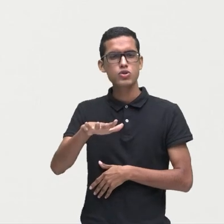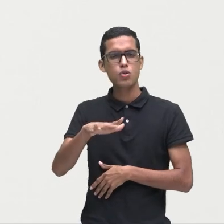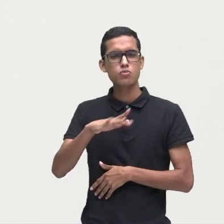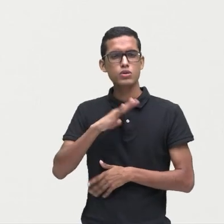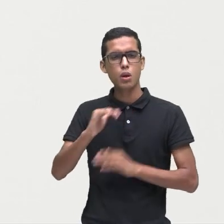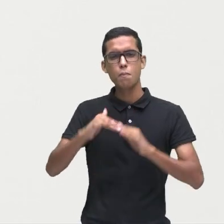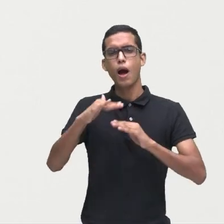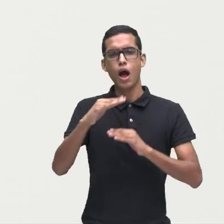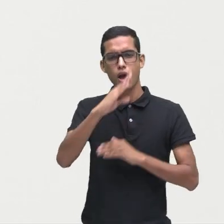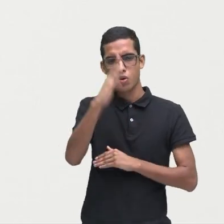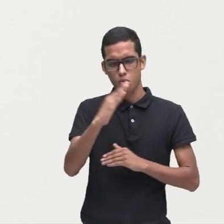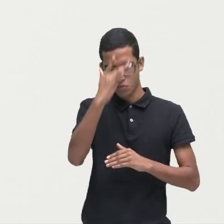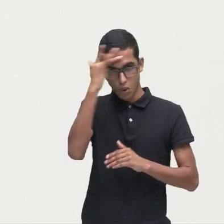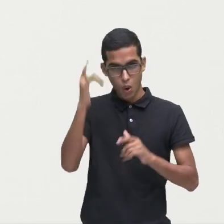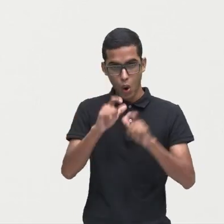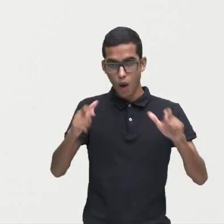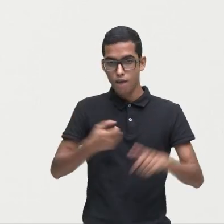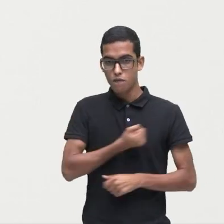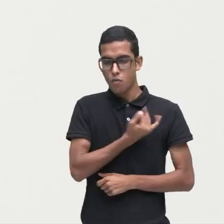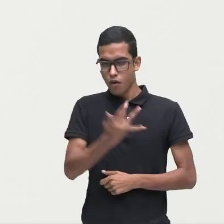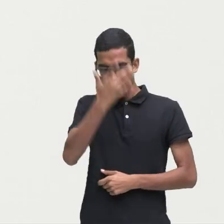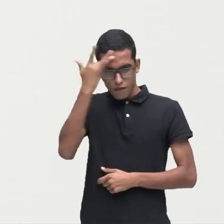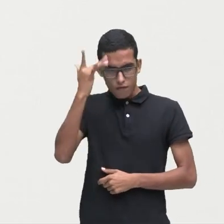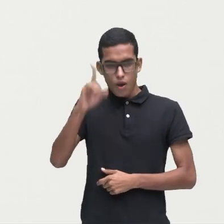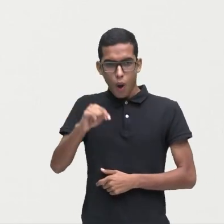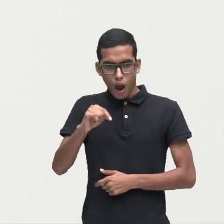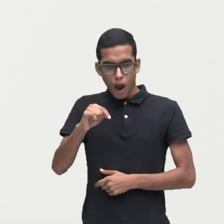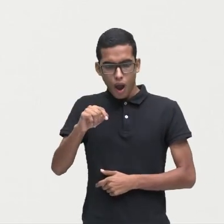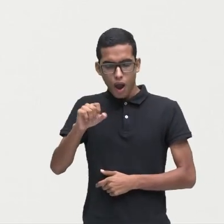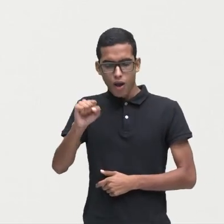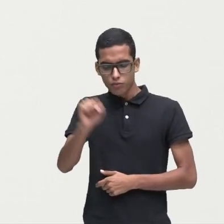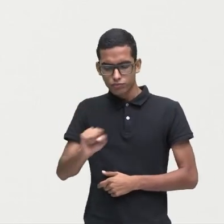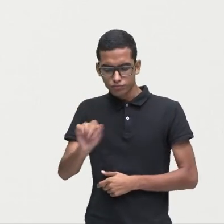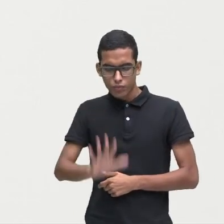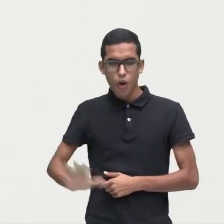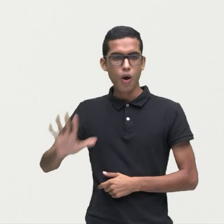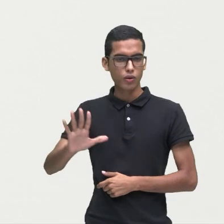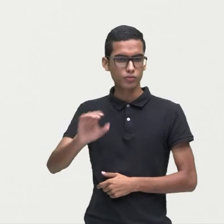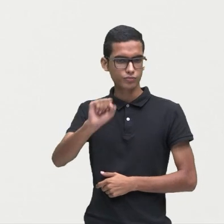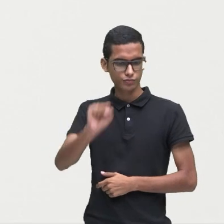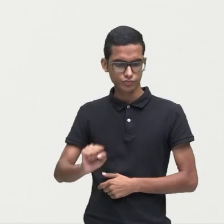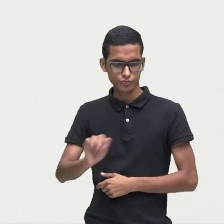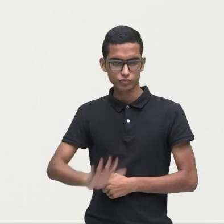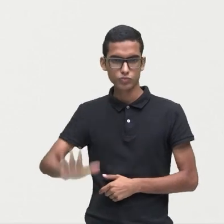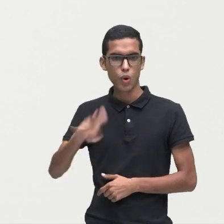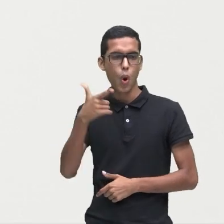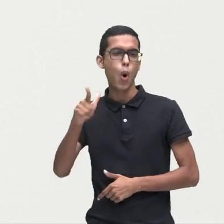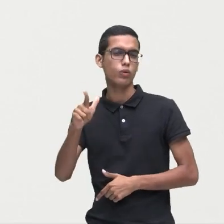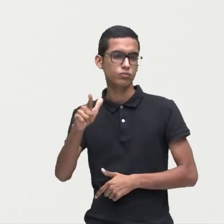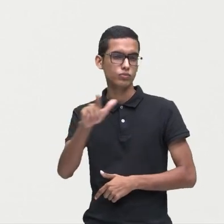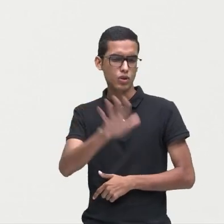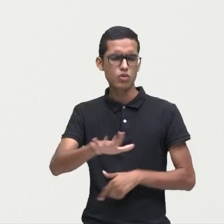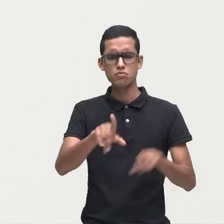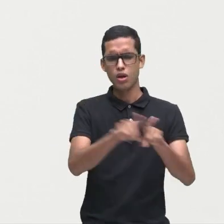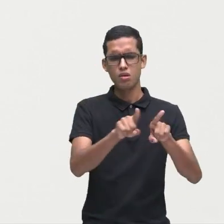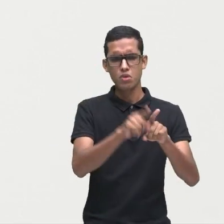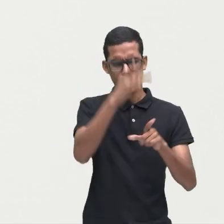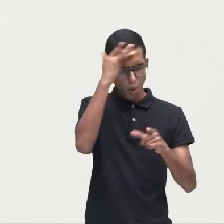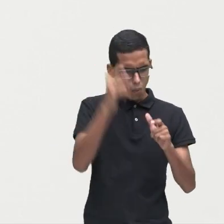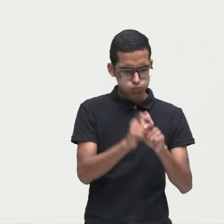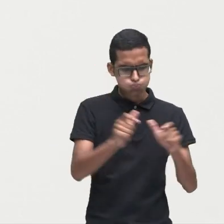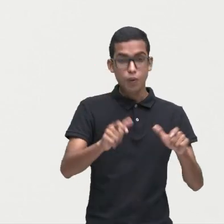aí, letra B de bolinha, tá bom? As outras regiões são populosas, mas não são tão populosas quanto o restante